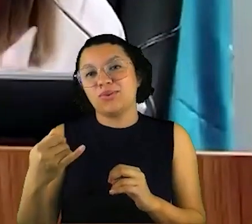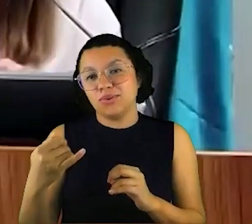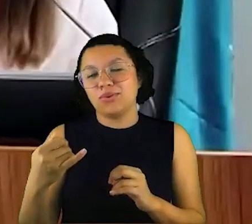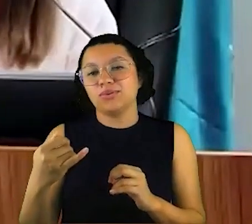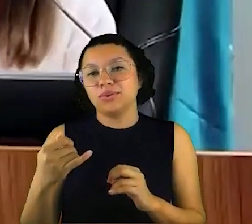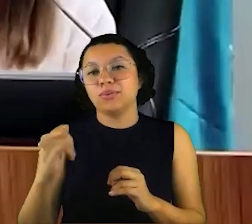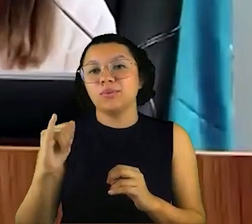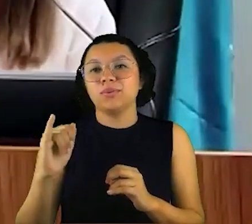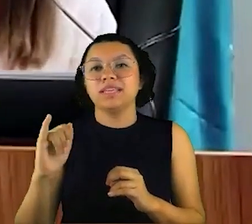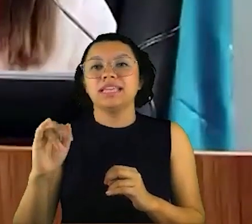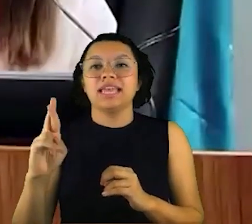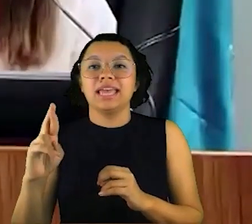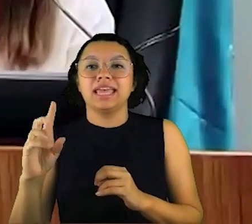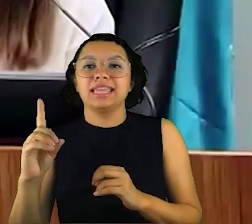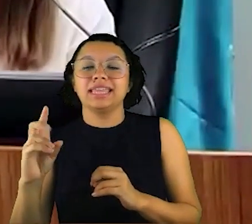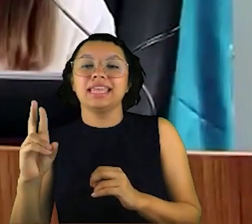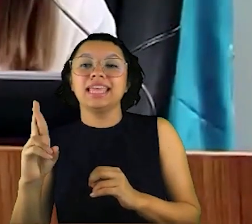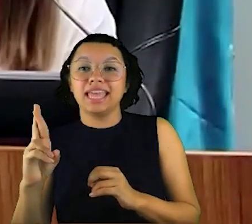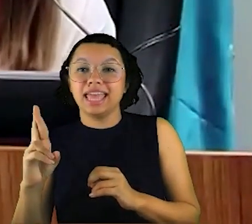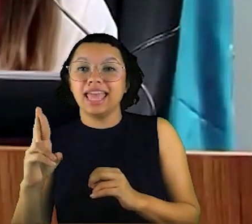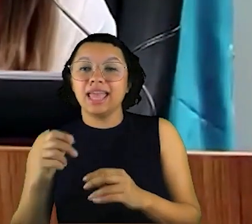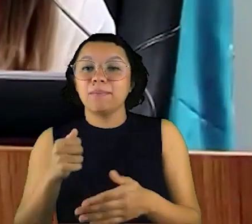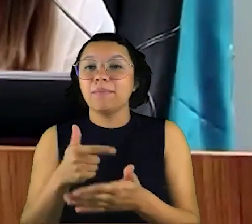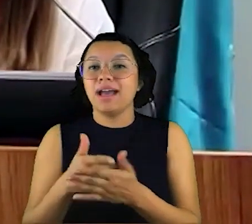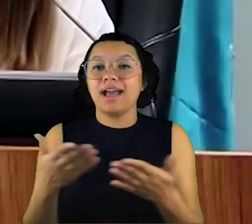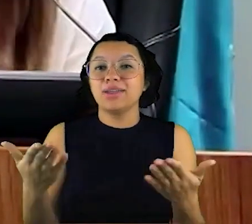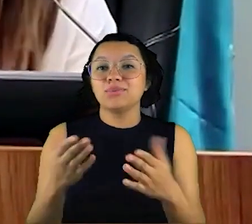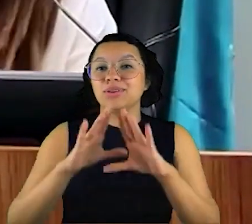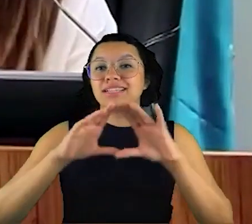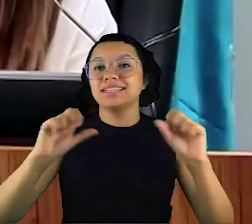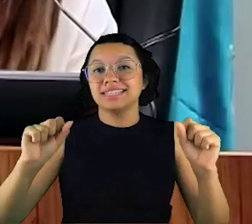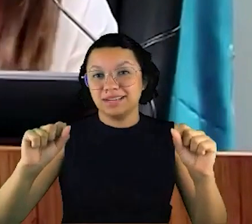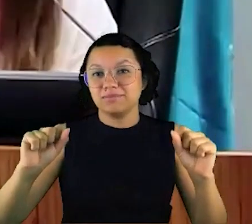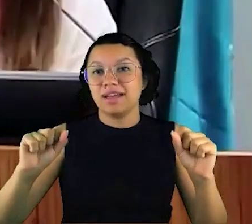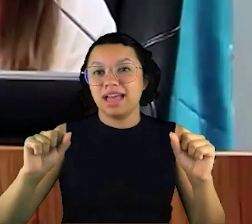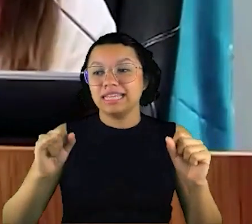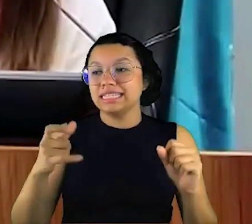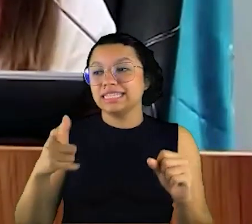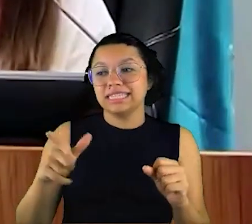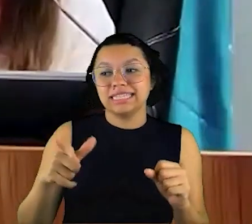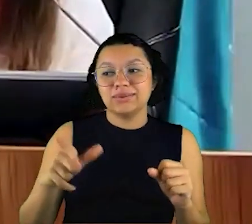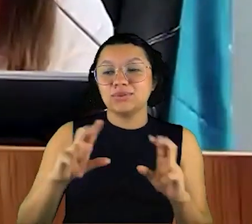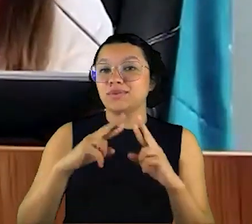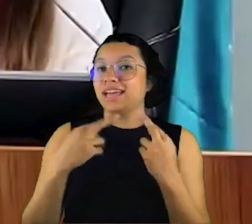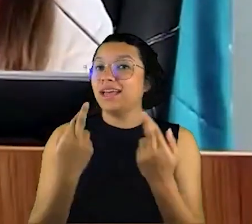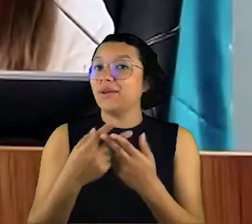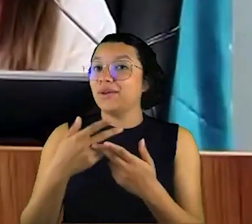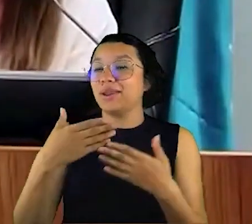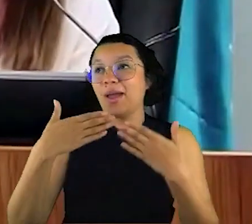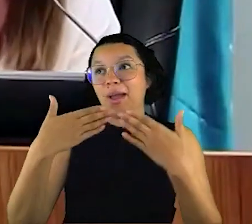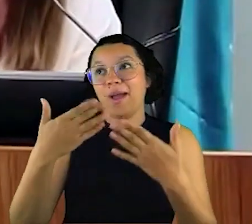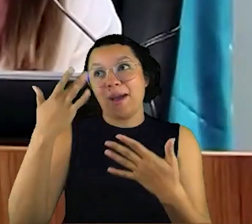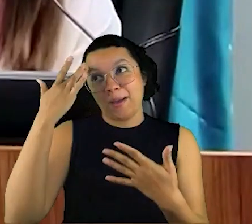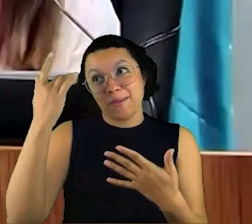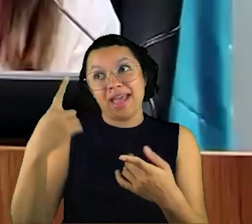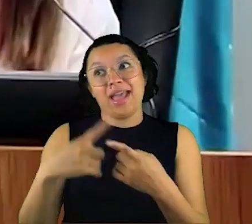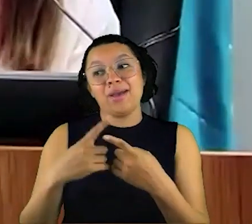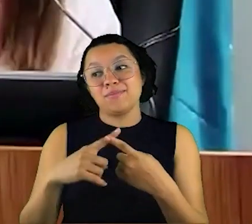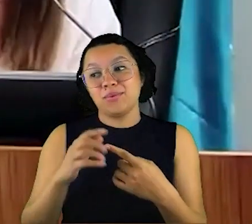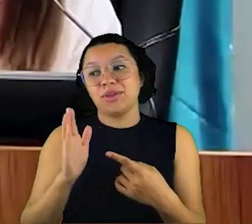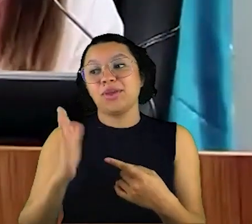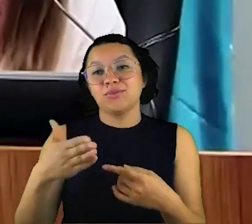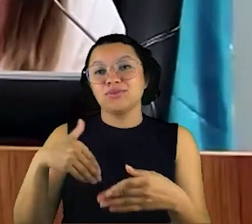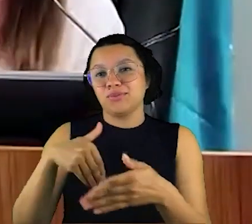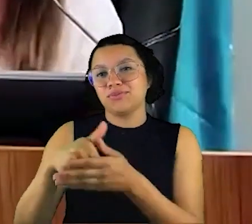com IRDR patrocinado por essa corte. Fica o spoiler, então, olha, Tá. se não tiver audiência amanhã, é